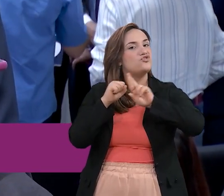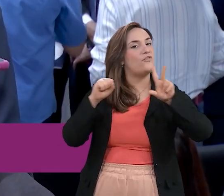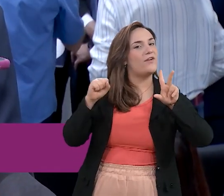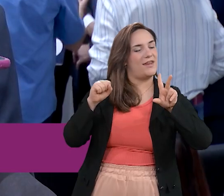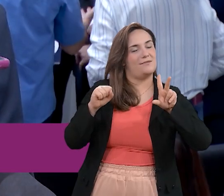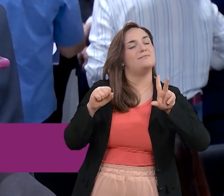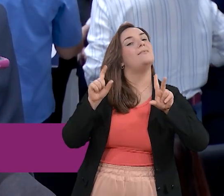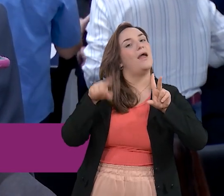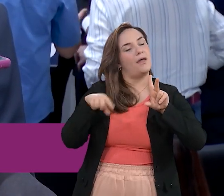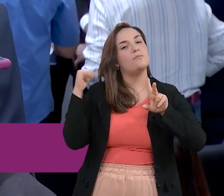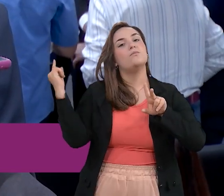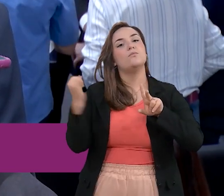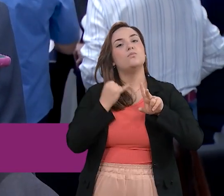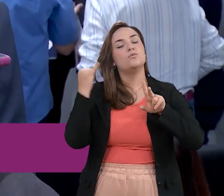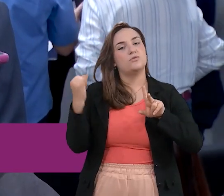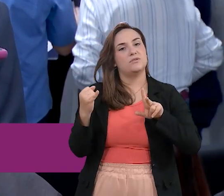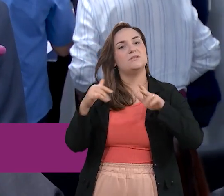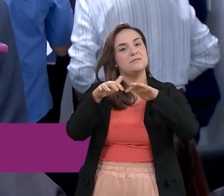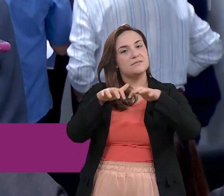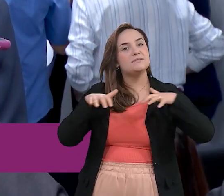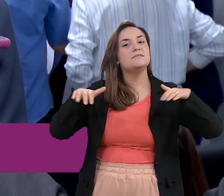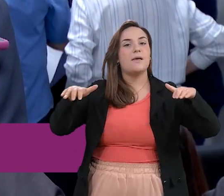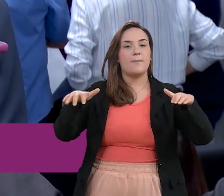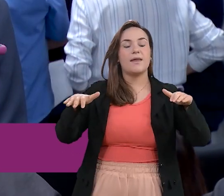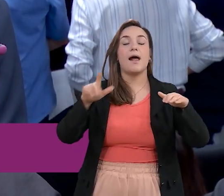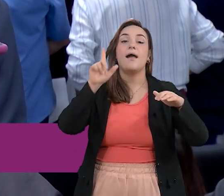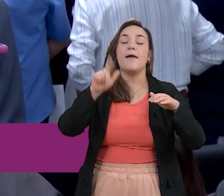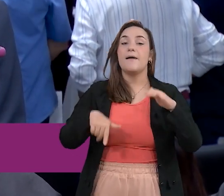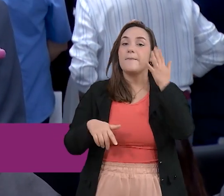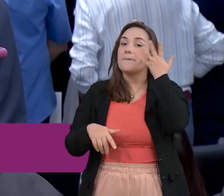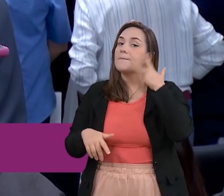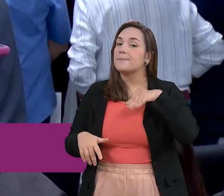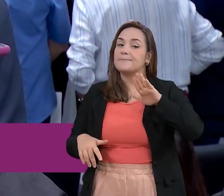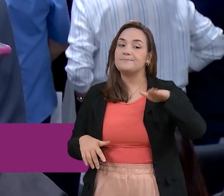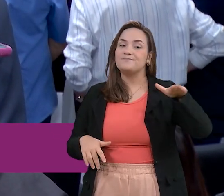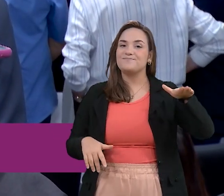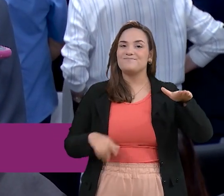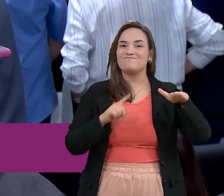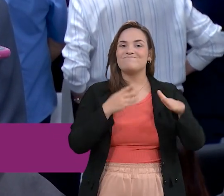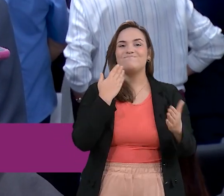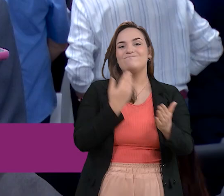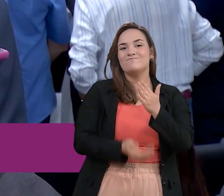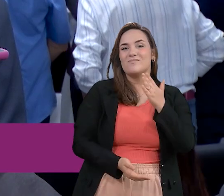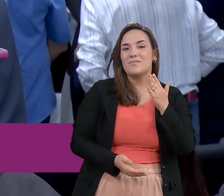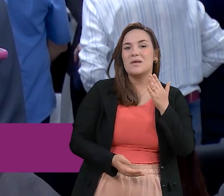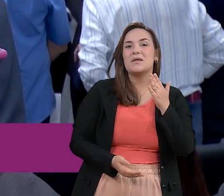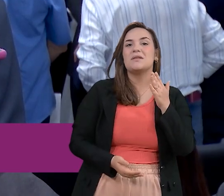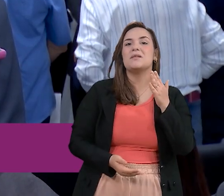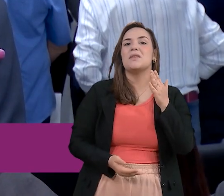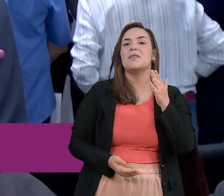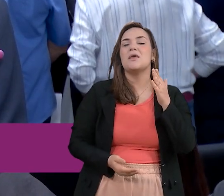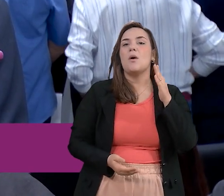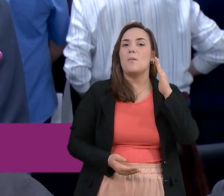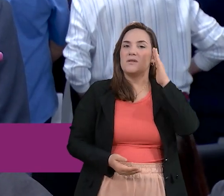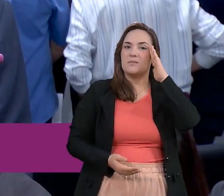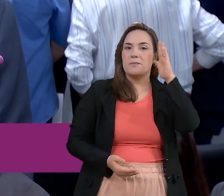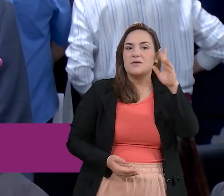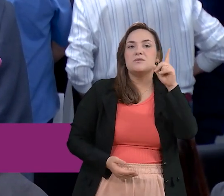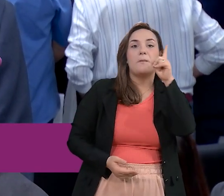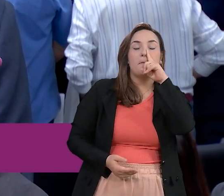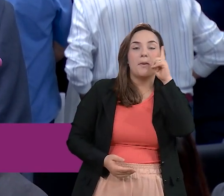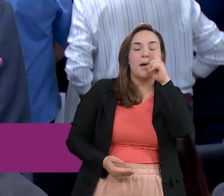É bom a gente deixar claro e fazer essa diferença mas são crianças que perderam seus cuidadores principais